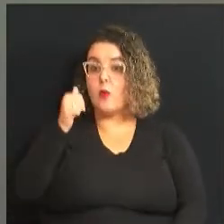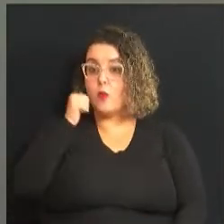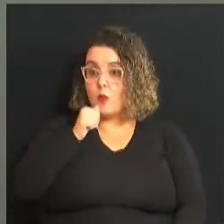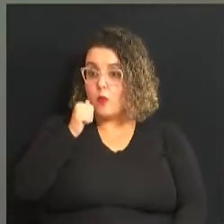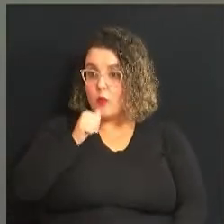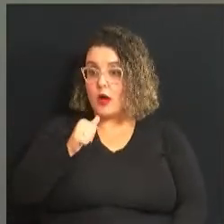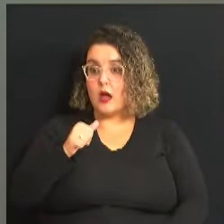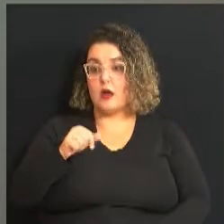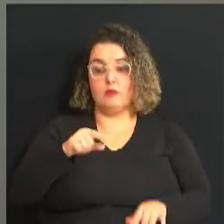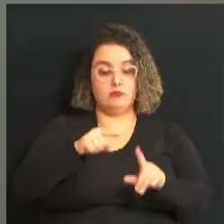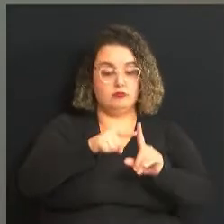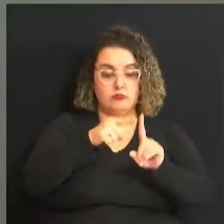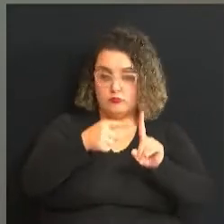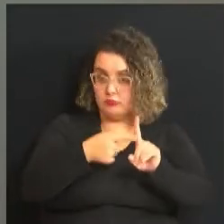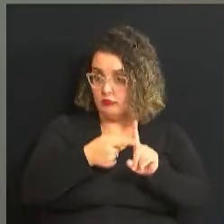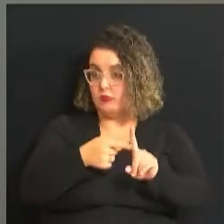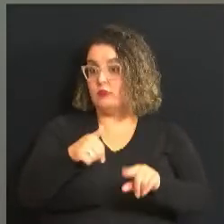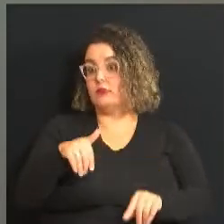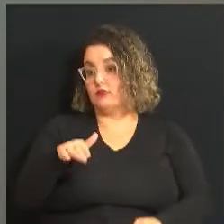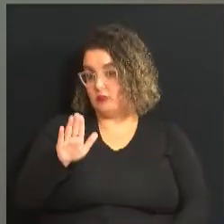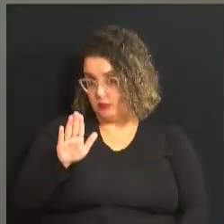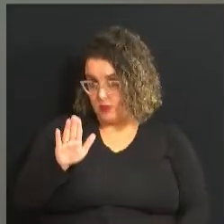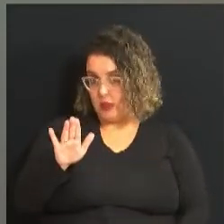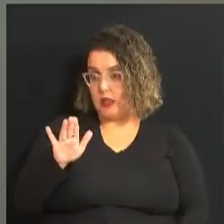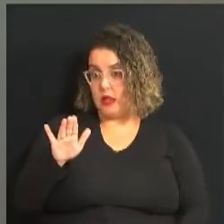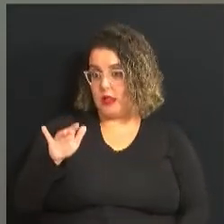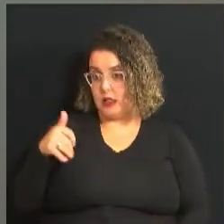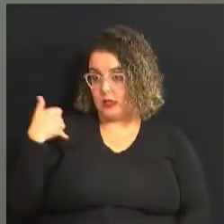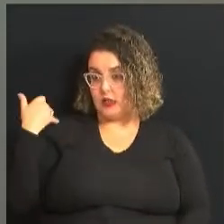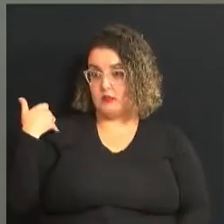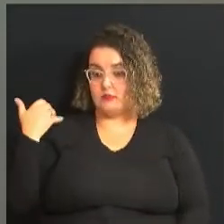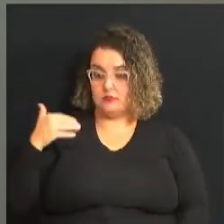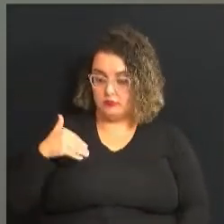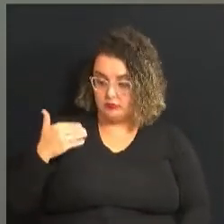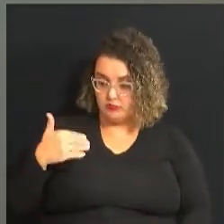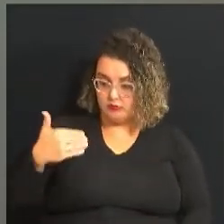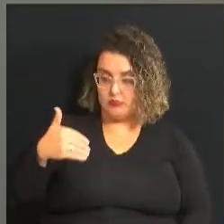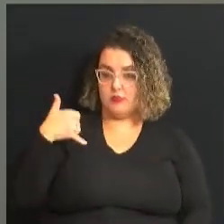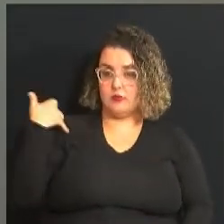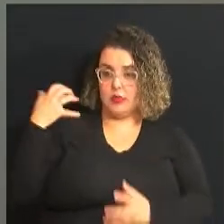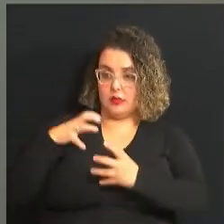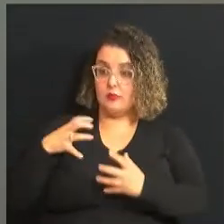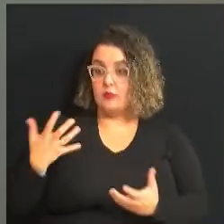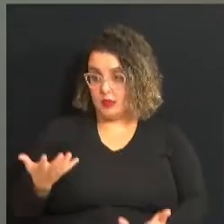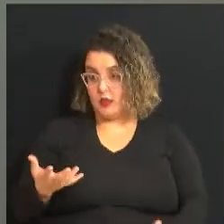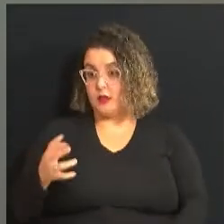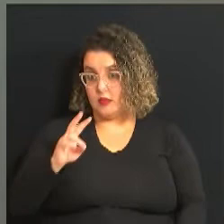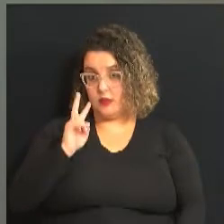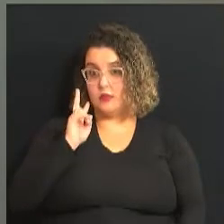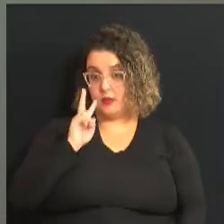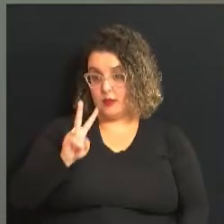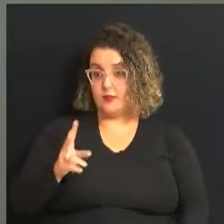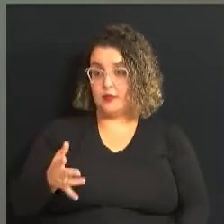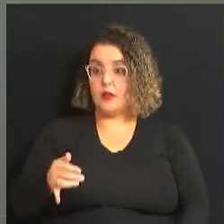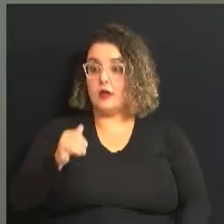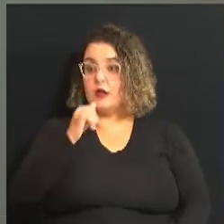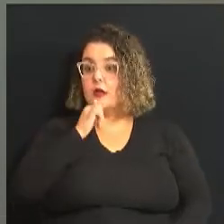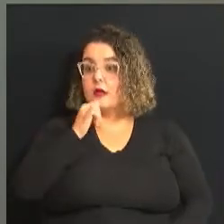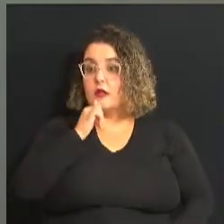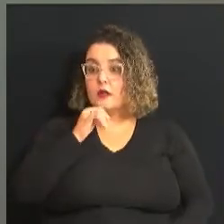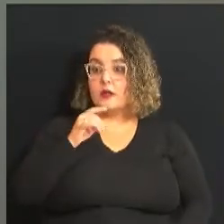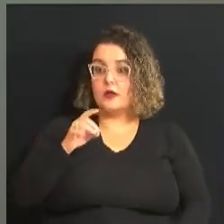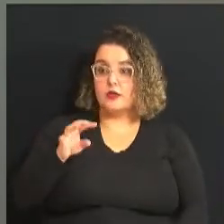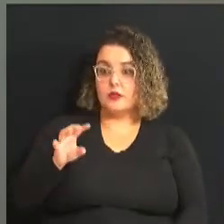bebê cada vez mais para frente, né? Cada vez mais velhas. A gente tem um exemplo, por exemplo, da Dira Paz,